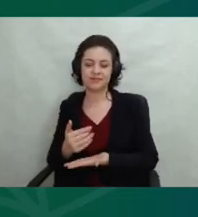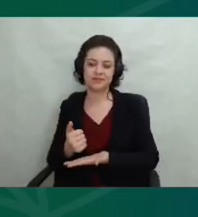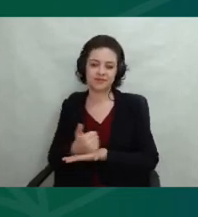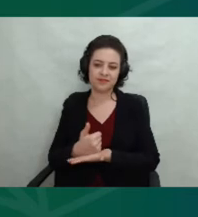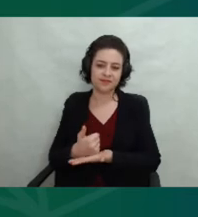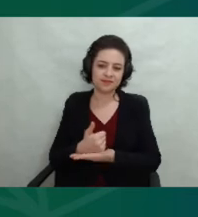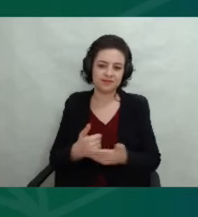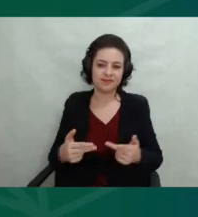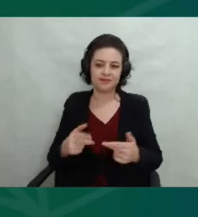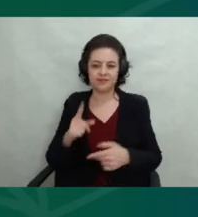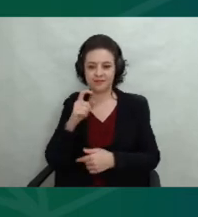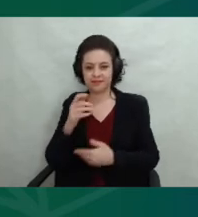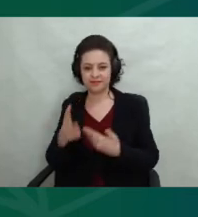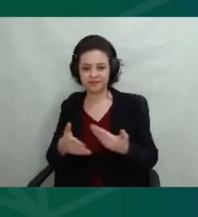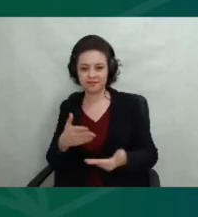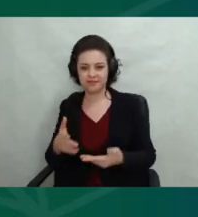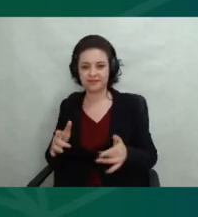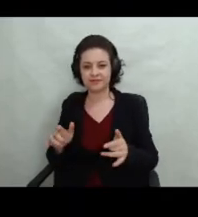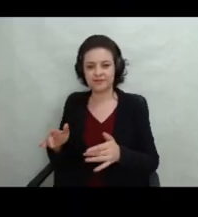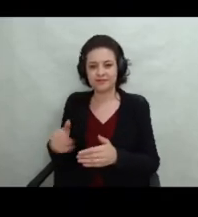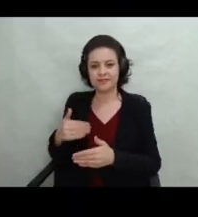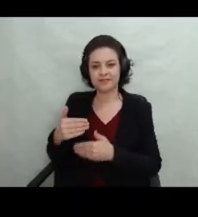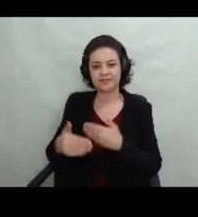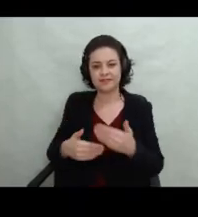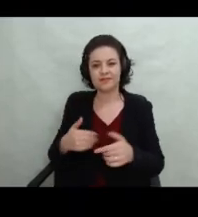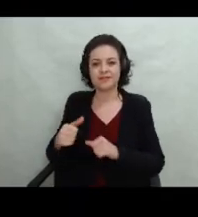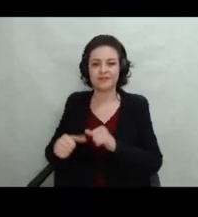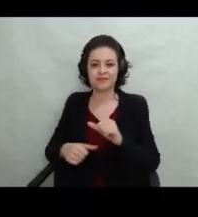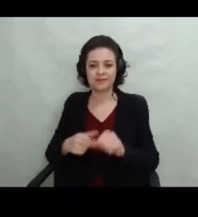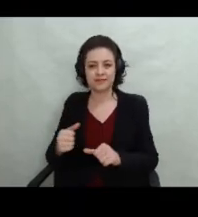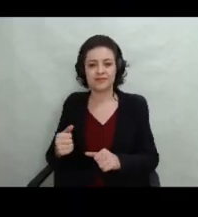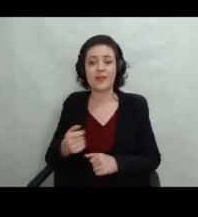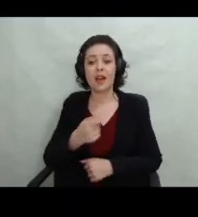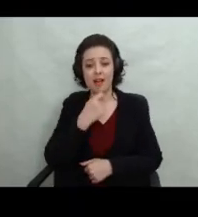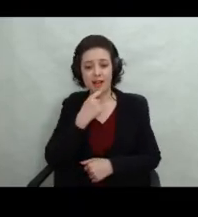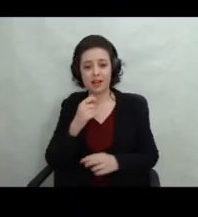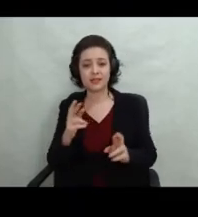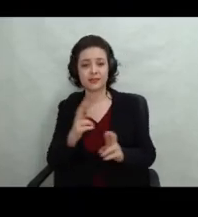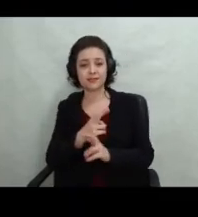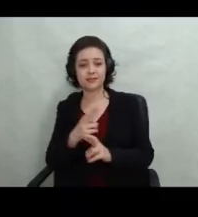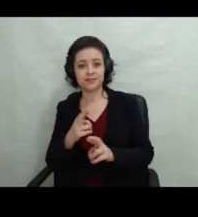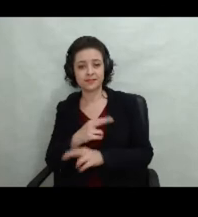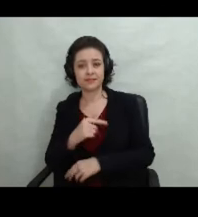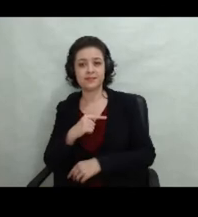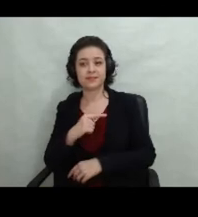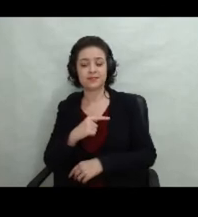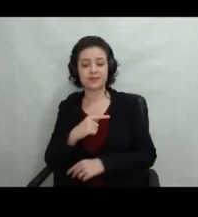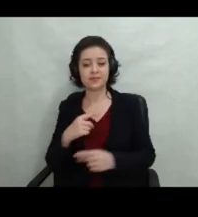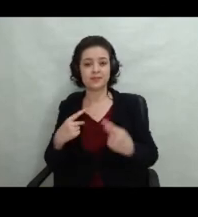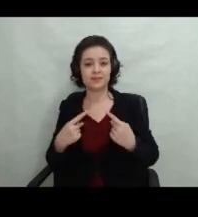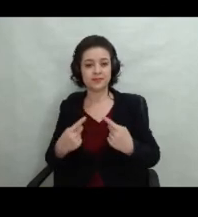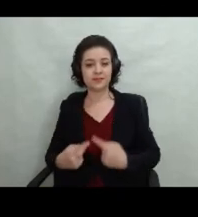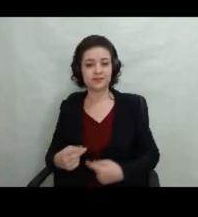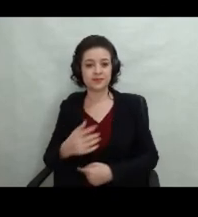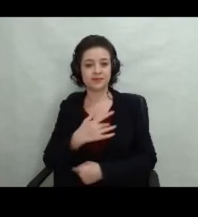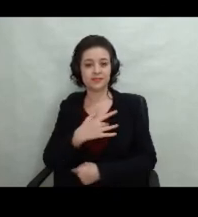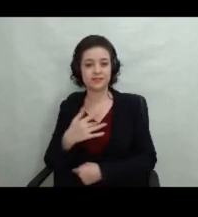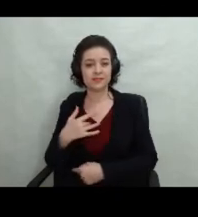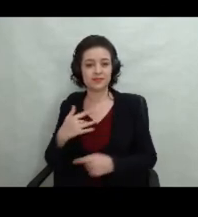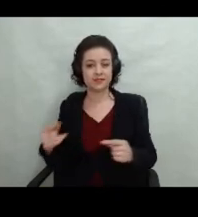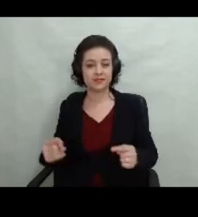deixado para trás. Queria mostrar como ainda há uma relação muito próxima da saúde humana com a